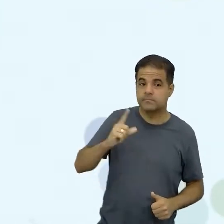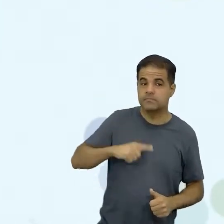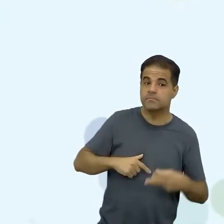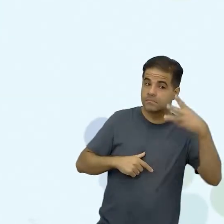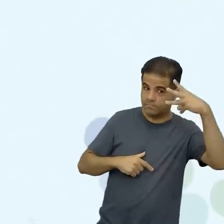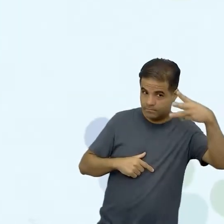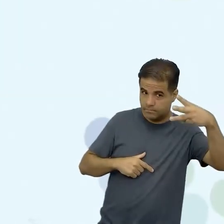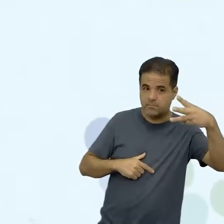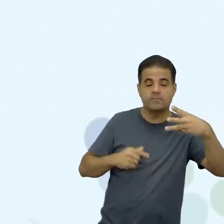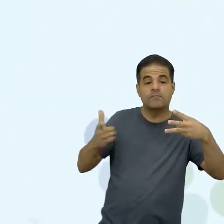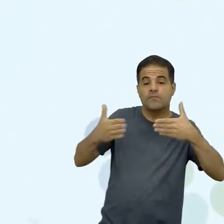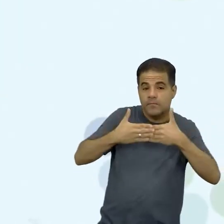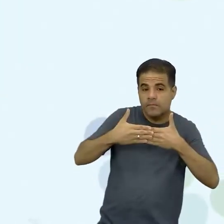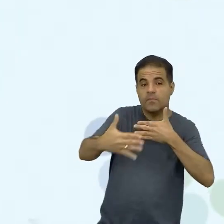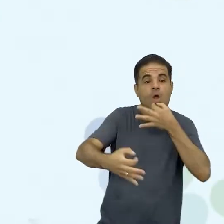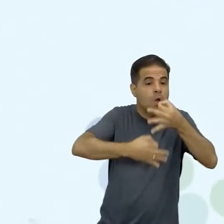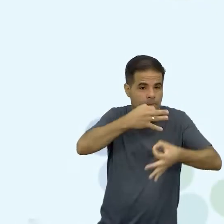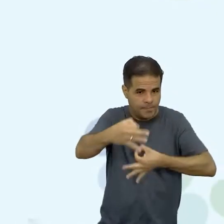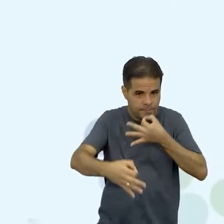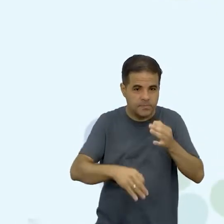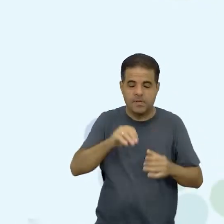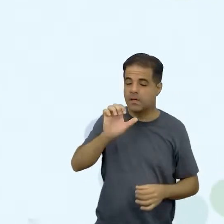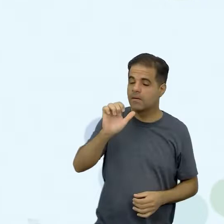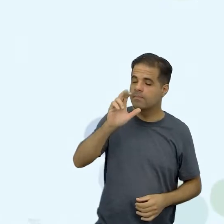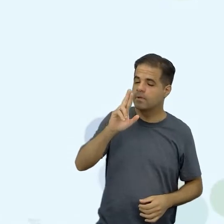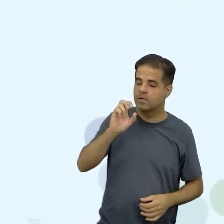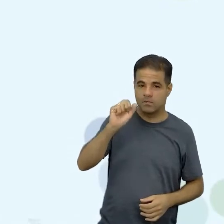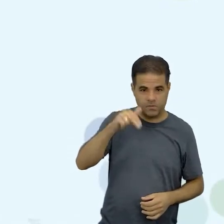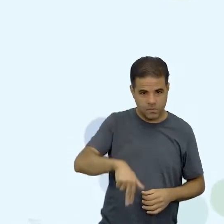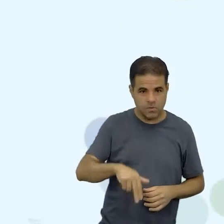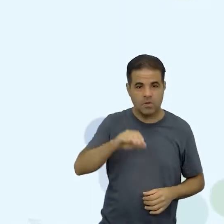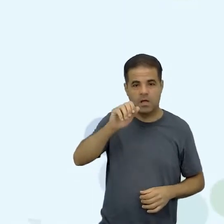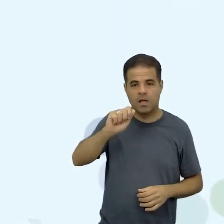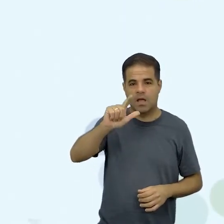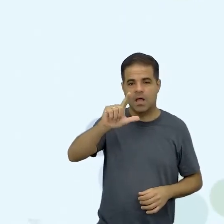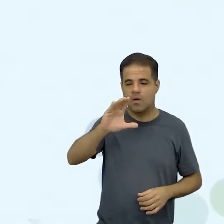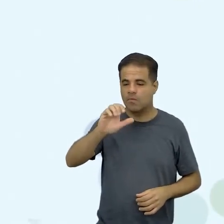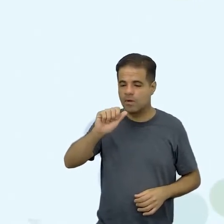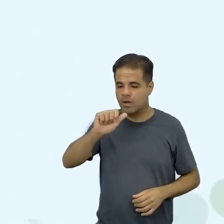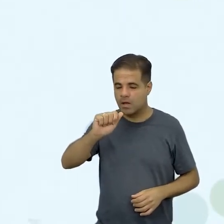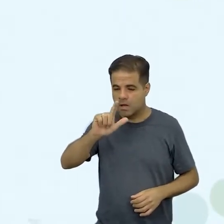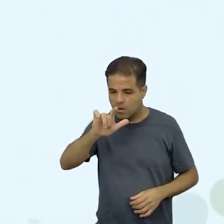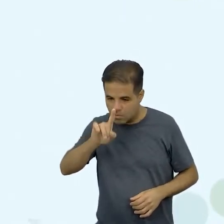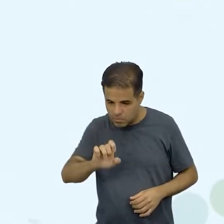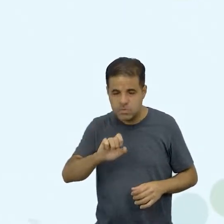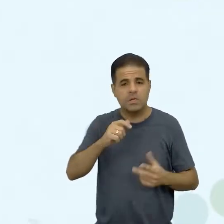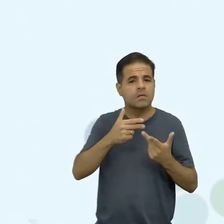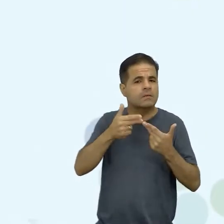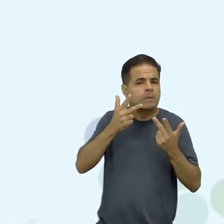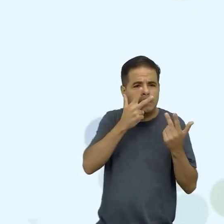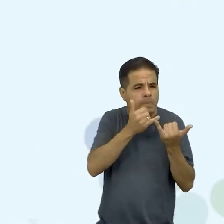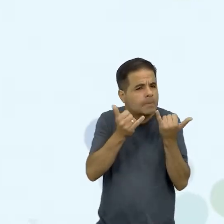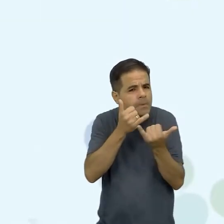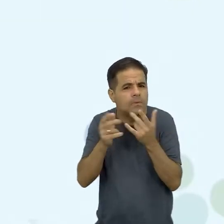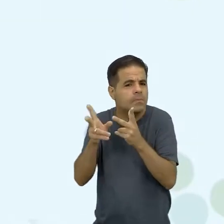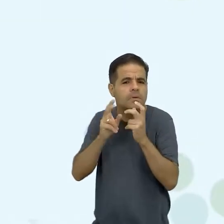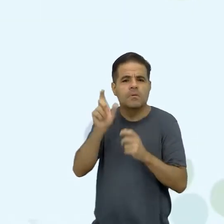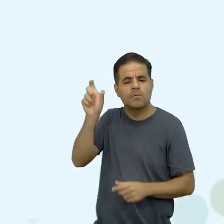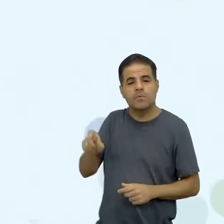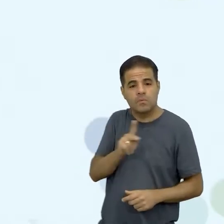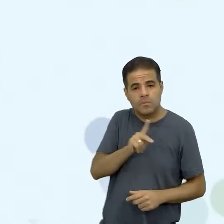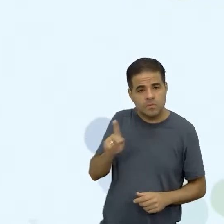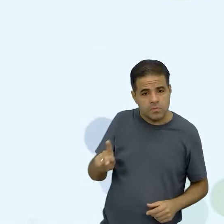3 aí. A partir das contribuições de Emerson Alcalde, quais semelhanças percebemos com a fala do professor